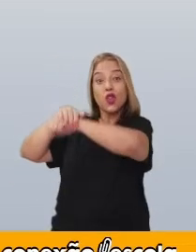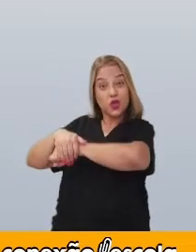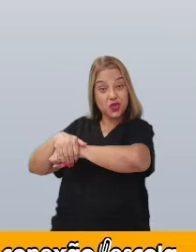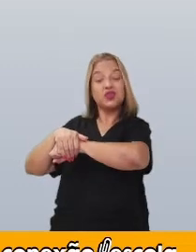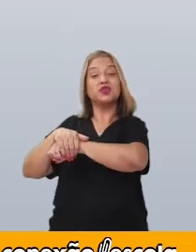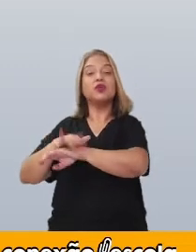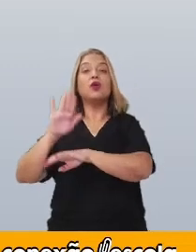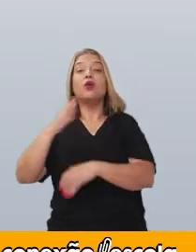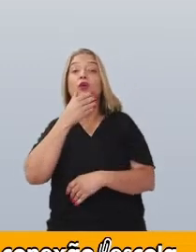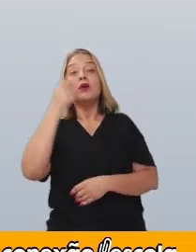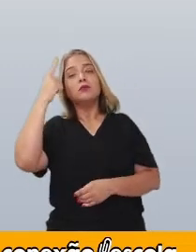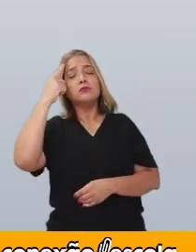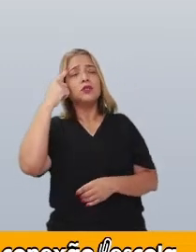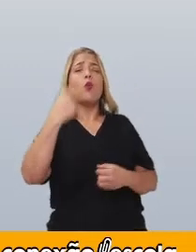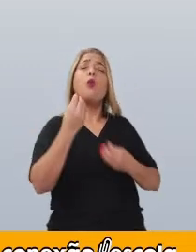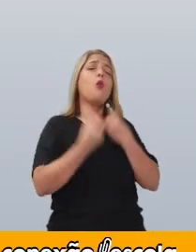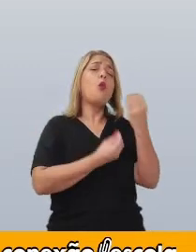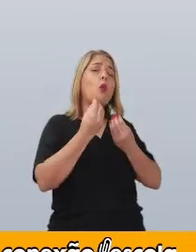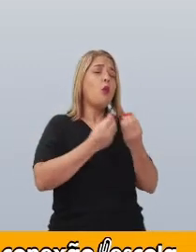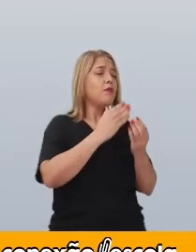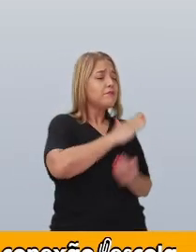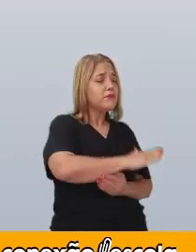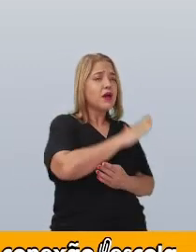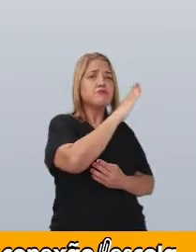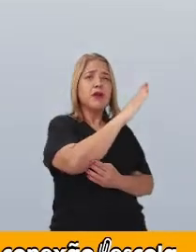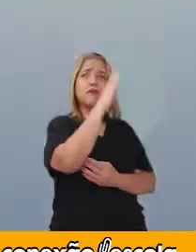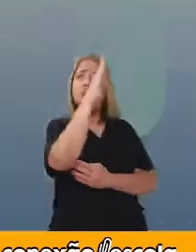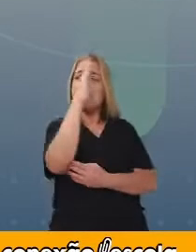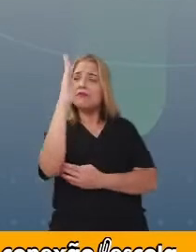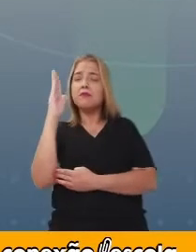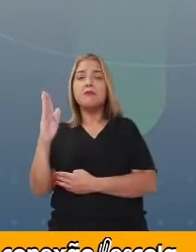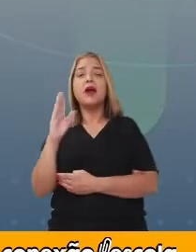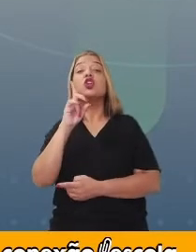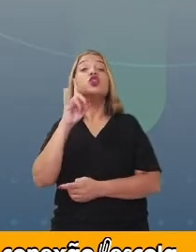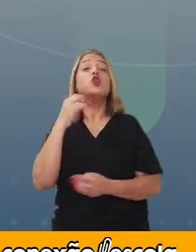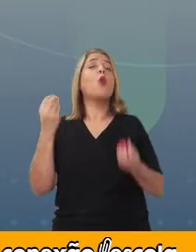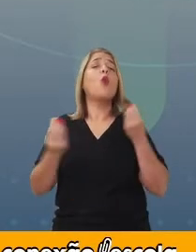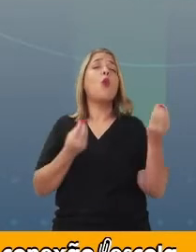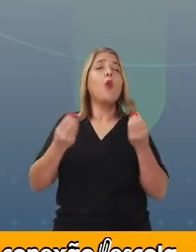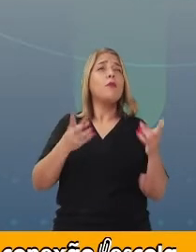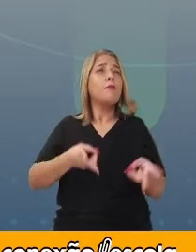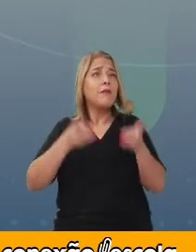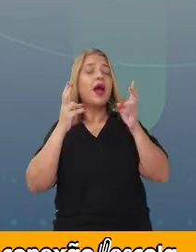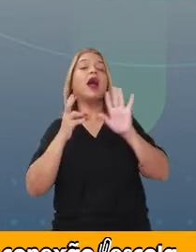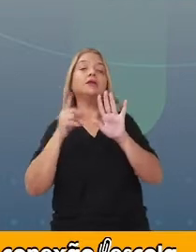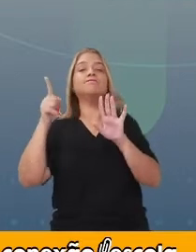medir as partes de um dia, ele inventou vários instrumentos.